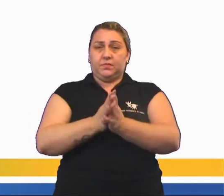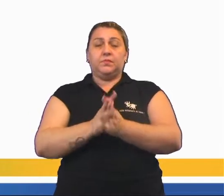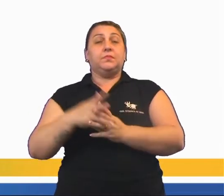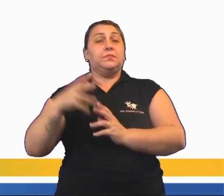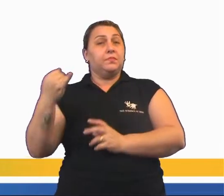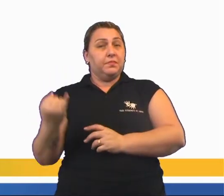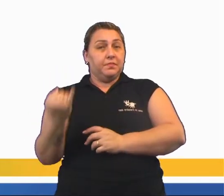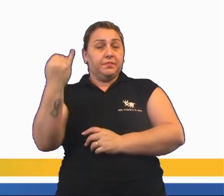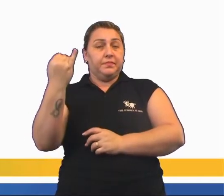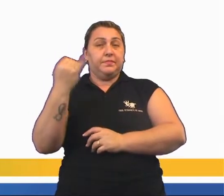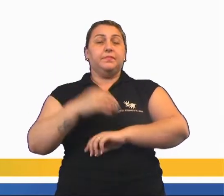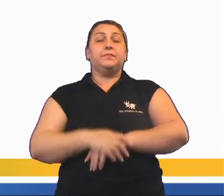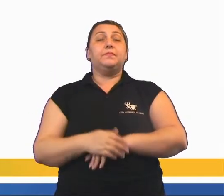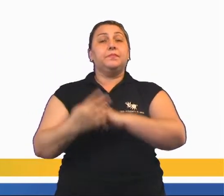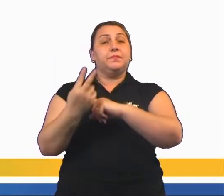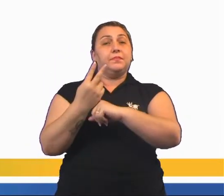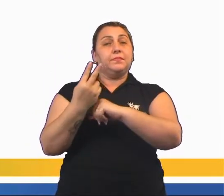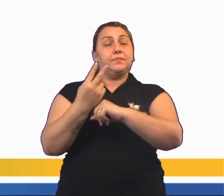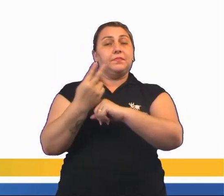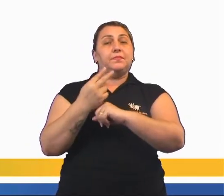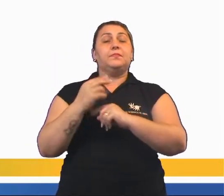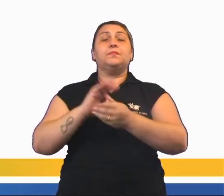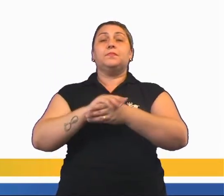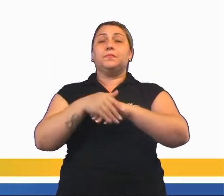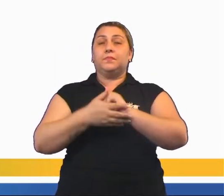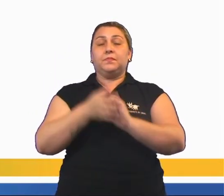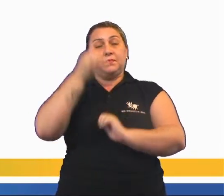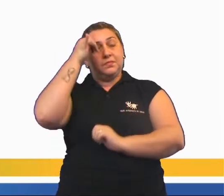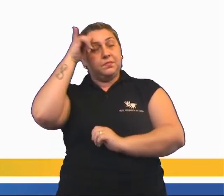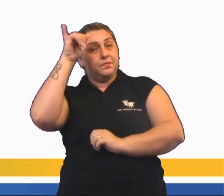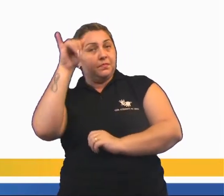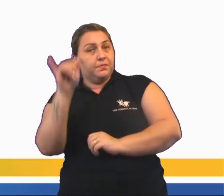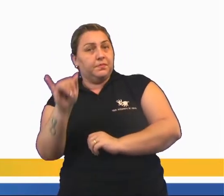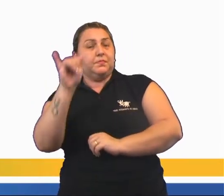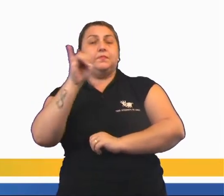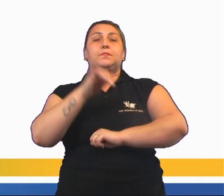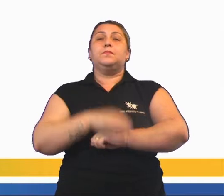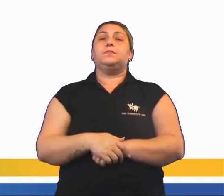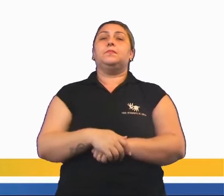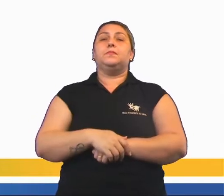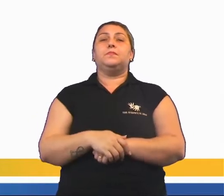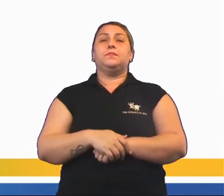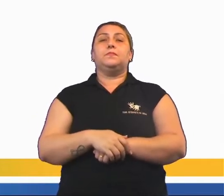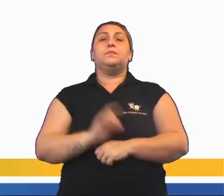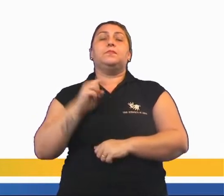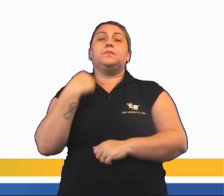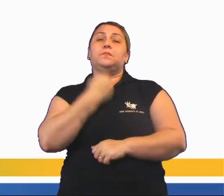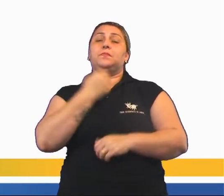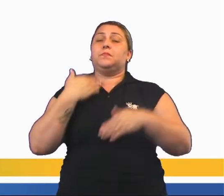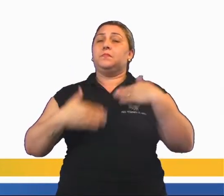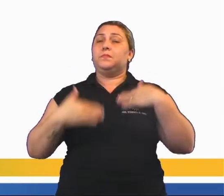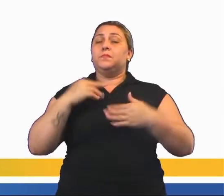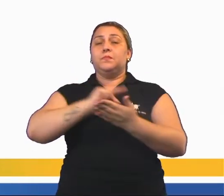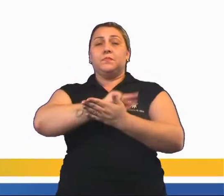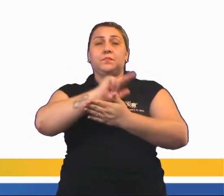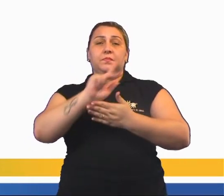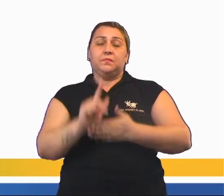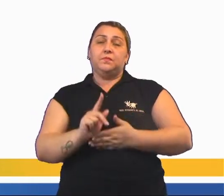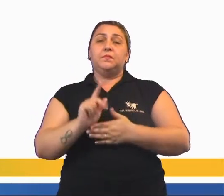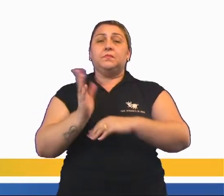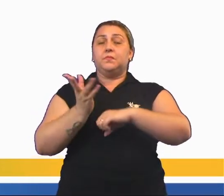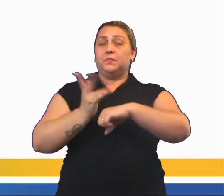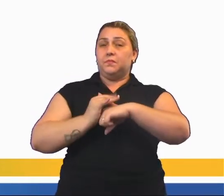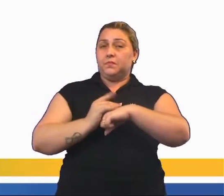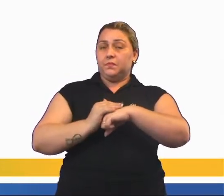É muito importante esse cuidado com as nossas mãos, evita aí muitas de ocasionar ao nosso corpo diversas doenças, não